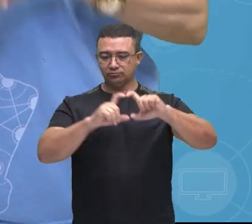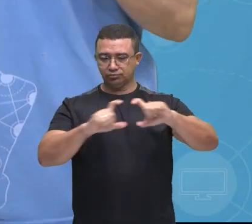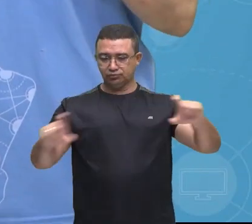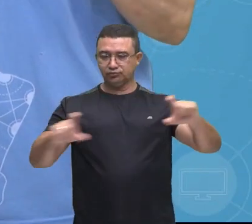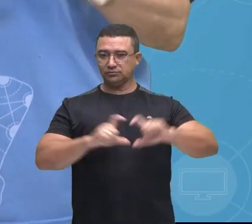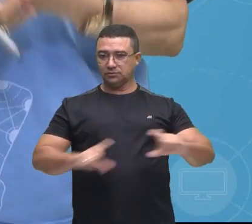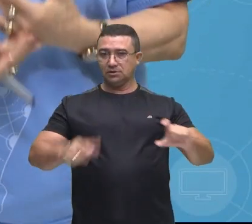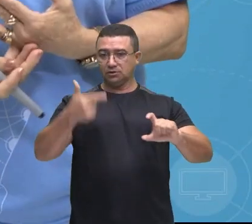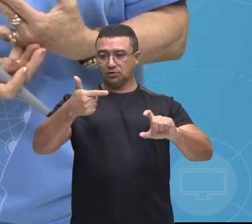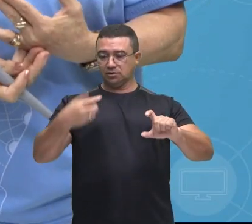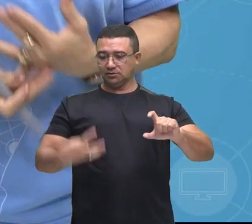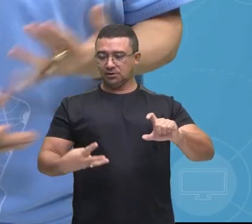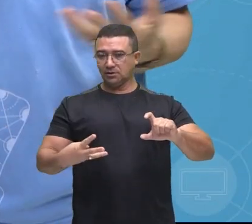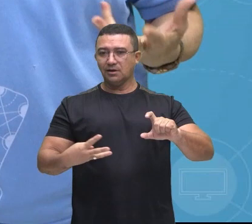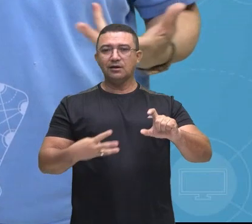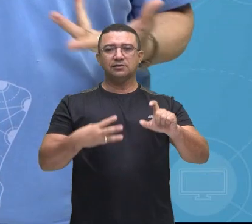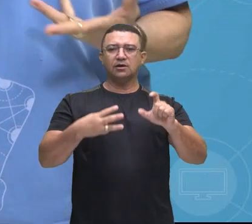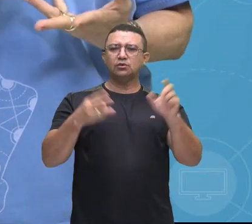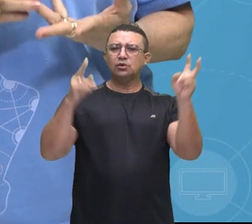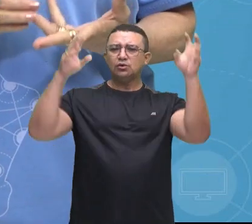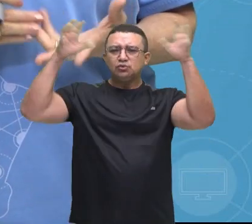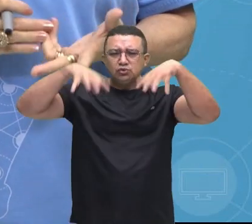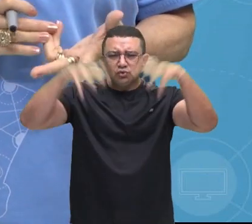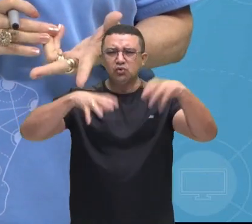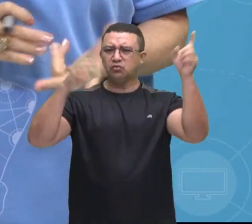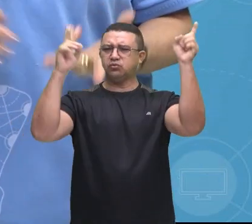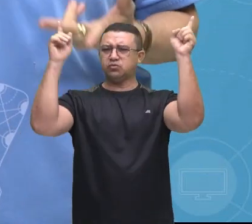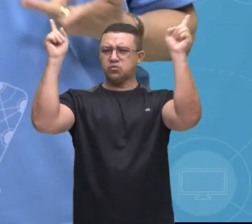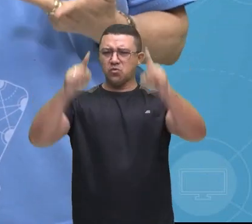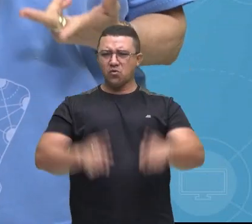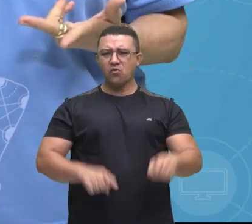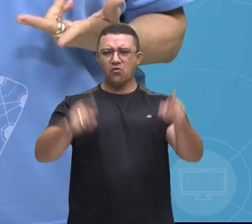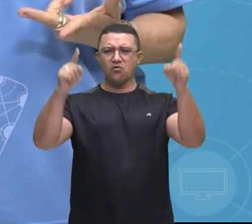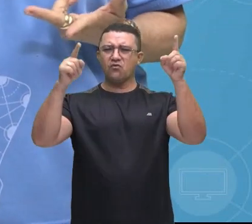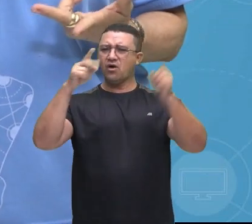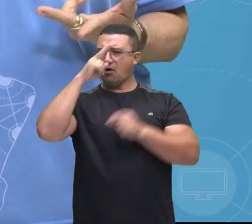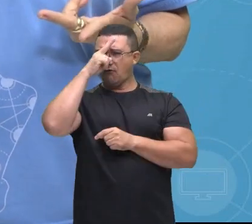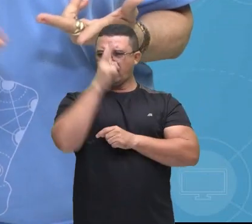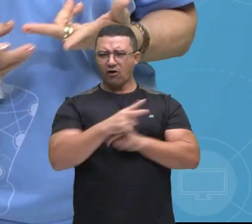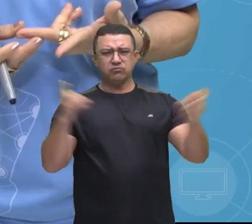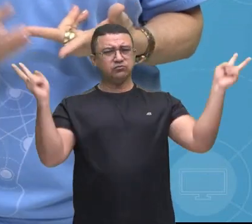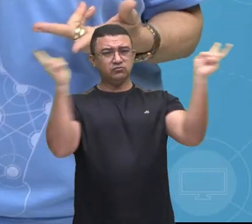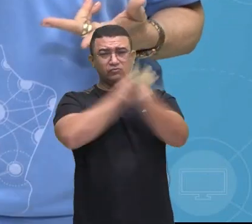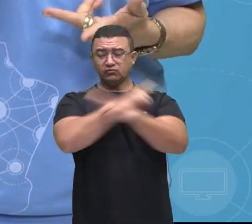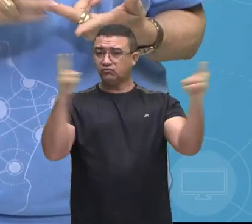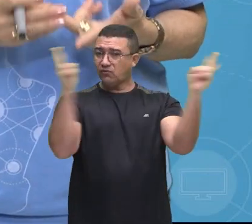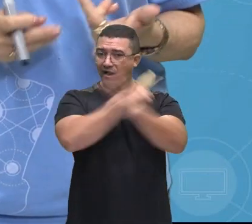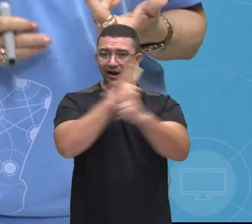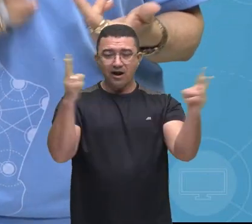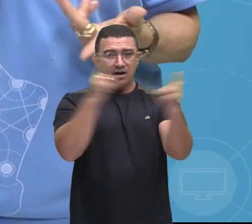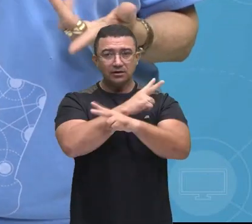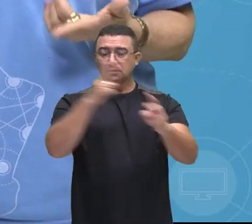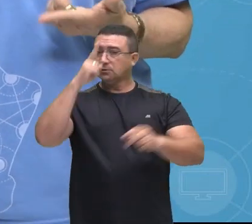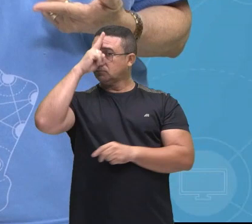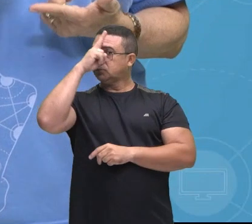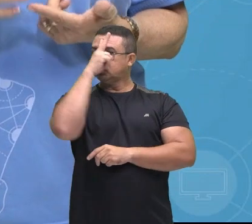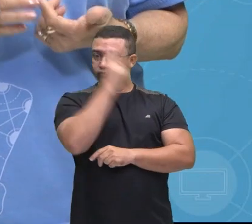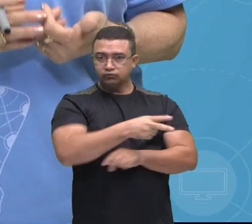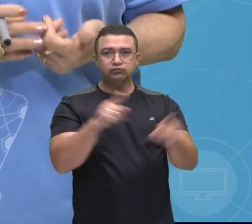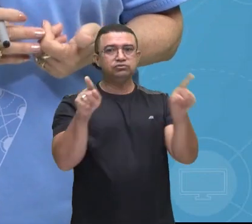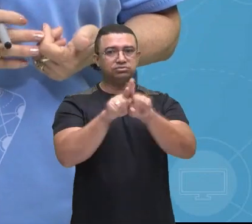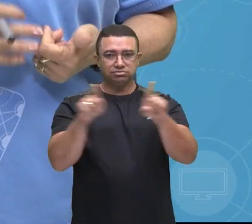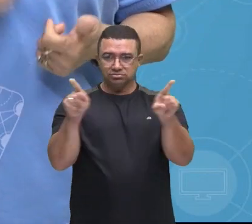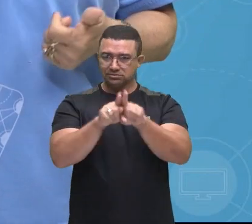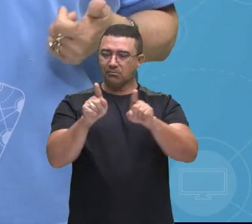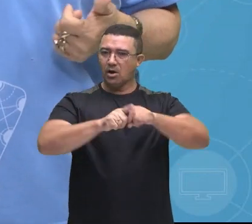aí. Então, tempestades fortes, ventos violentos, ela está descrevendo isso. Tempestades fortes,